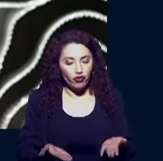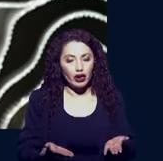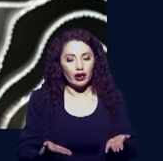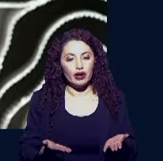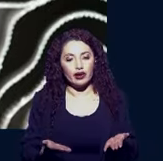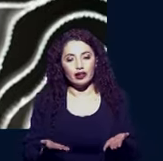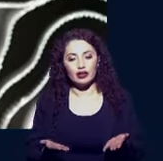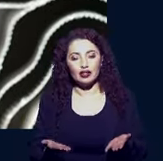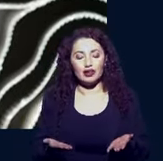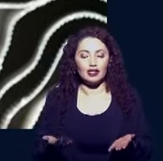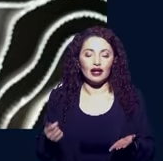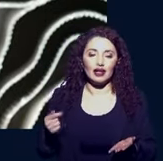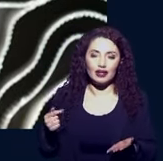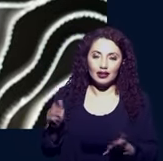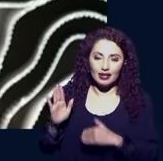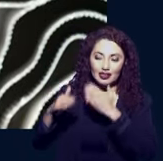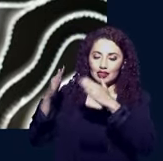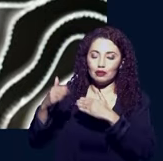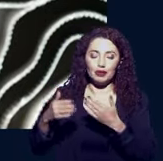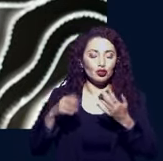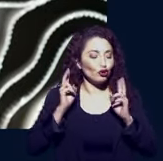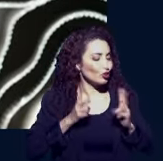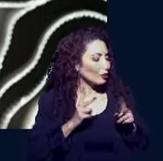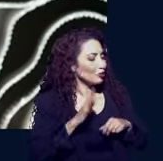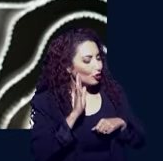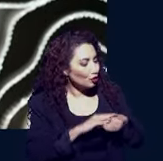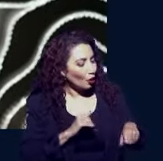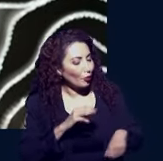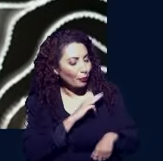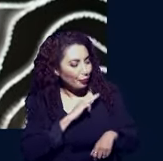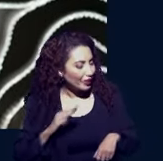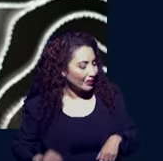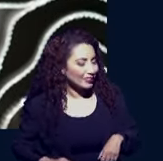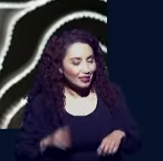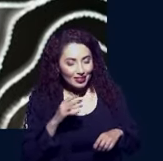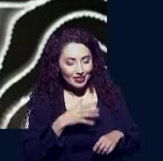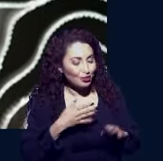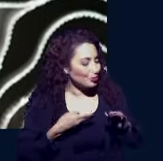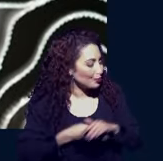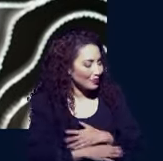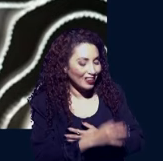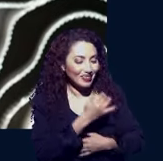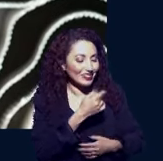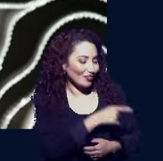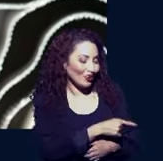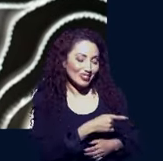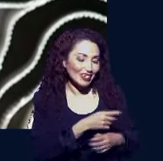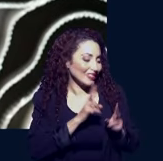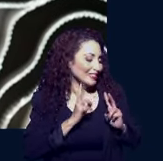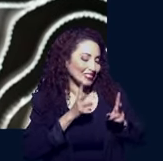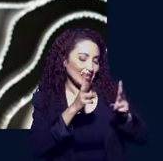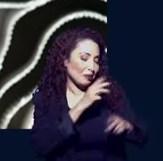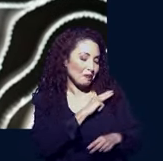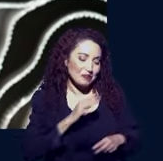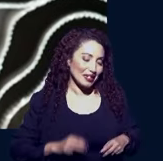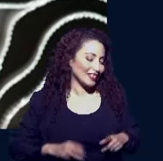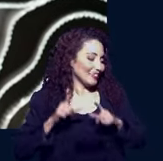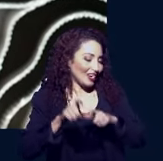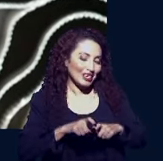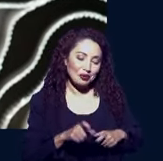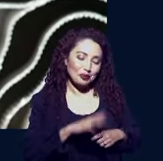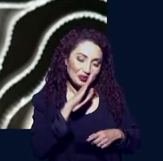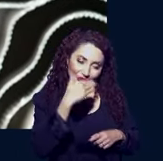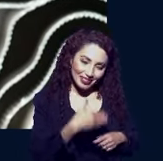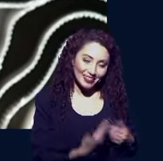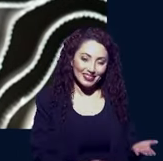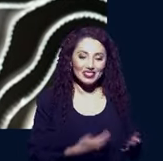ex-ministra insisto em chamar de ministra que você é Nossa eterna ministra da Agricultura aqui Senadora mas eh eh comentava H pouco